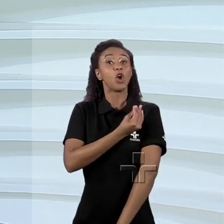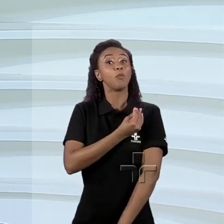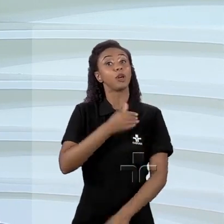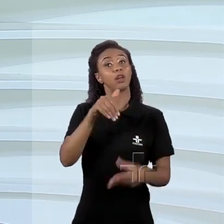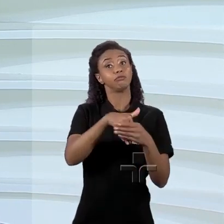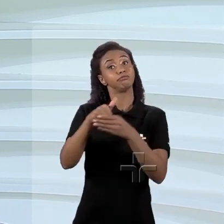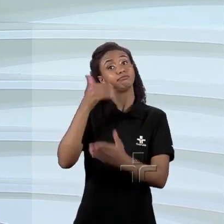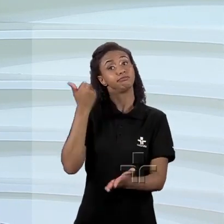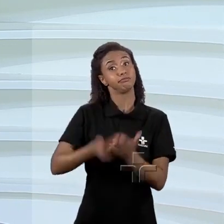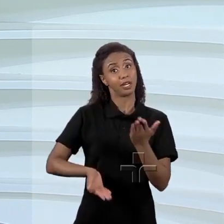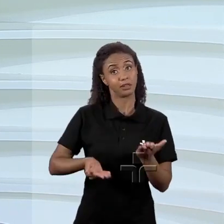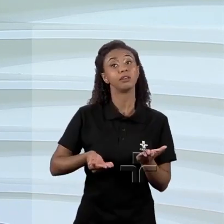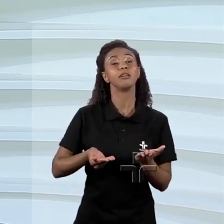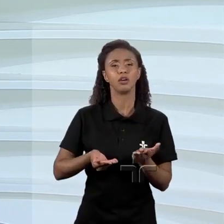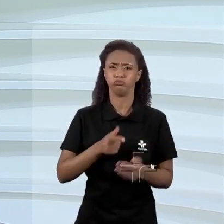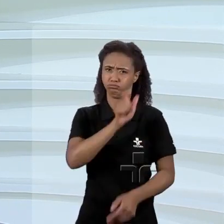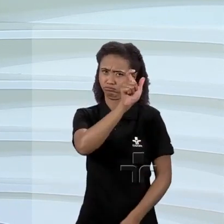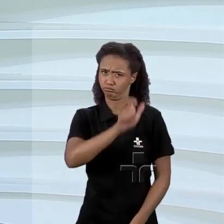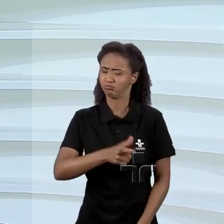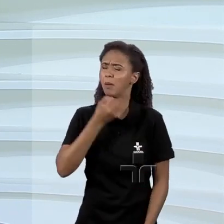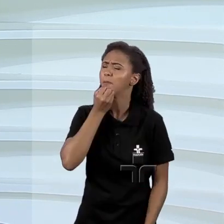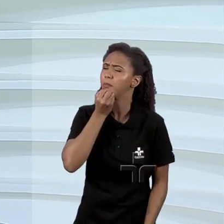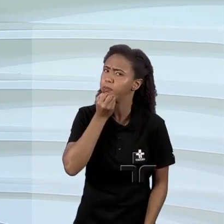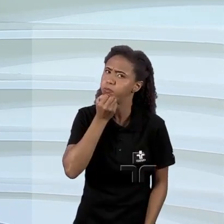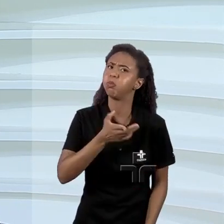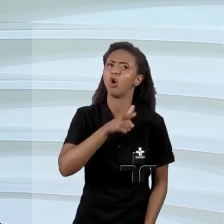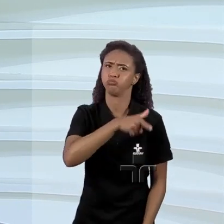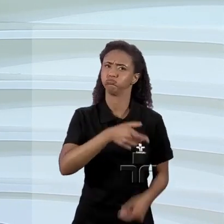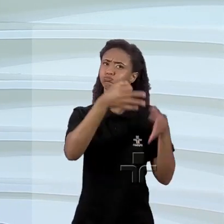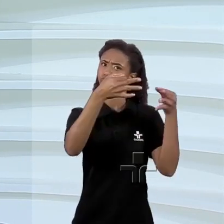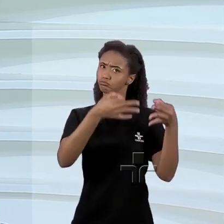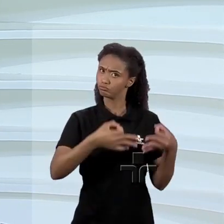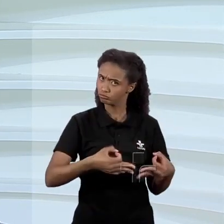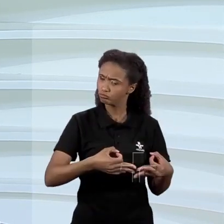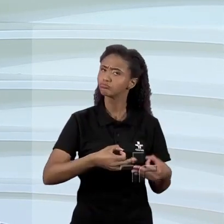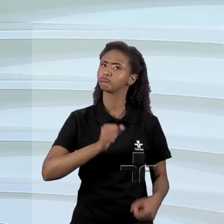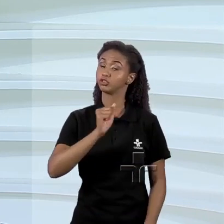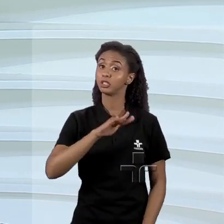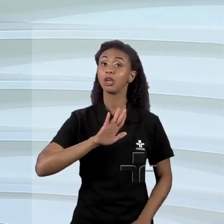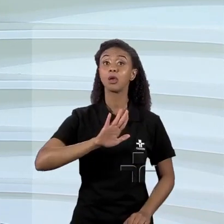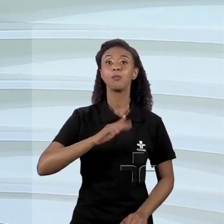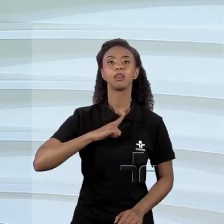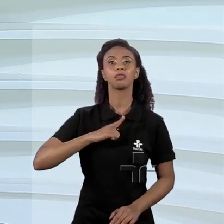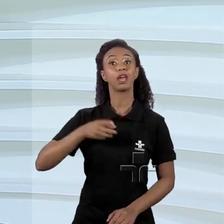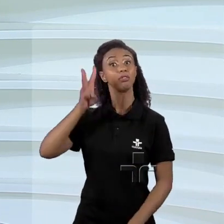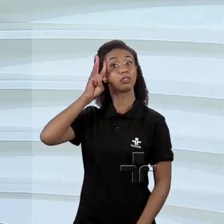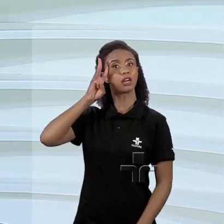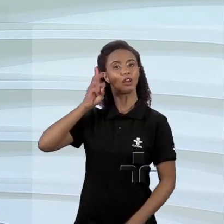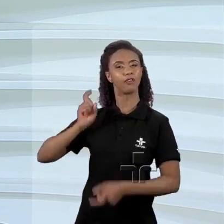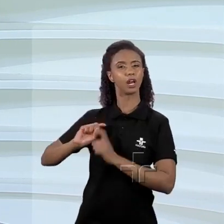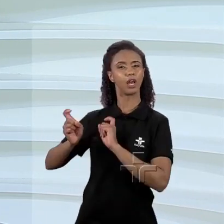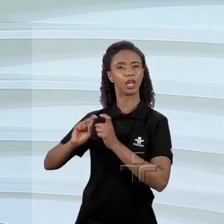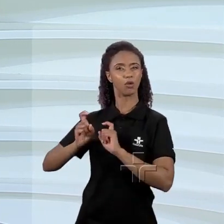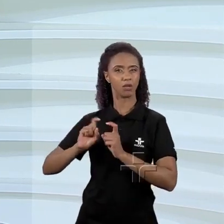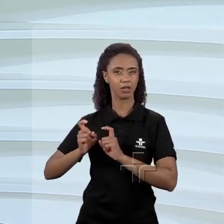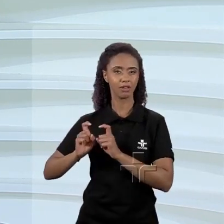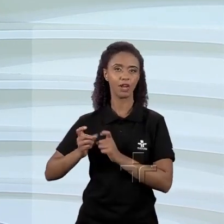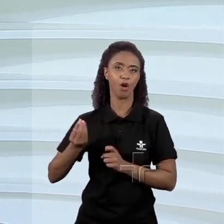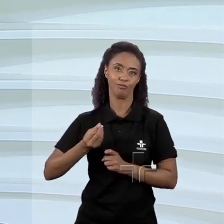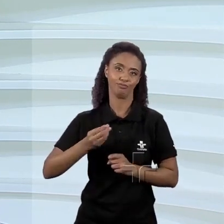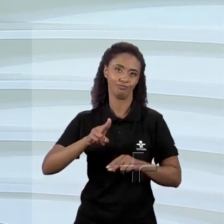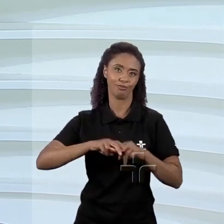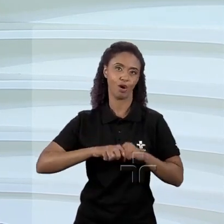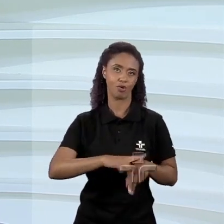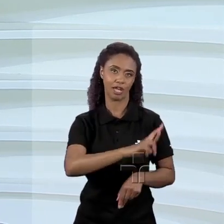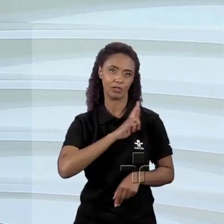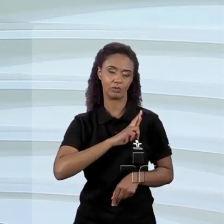eleição, é uma boa pessoa, eu quero reafirmar, um homem íntegro, um homem correto, mas uma reunião numa terça-feira, depois de um resultado tão adverso como